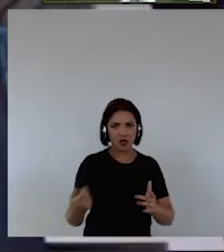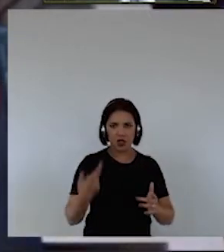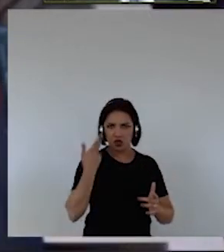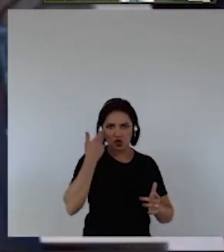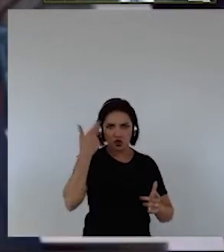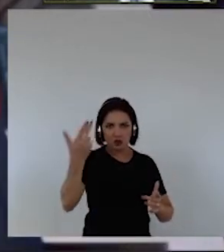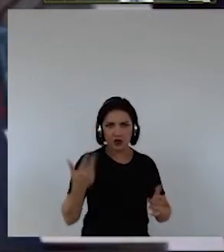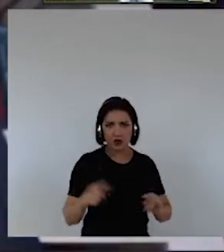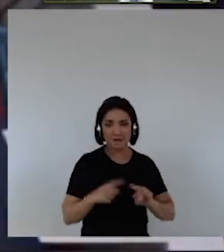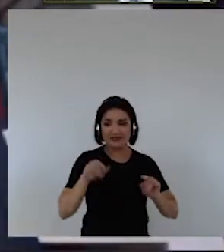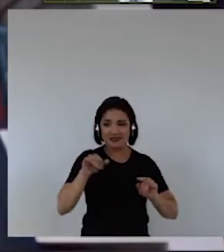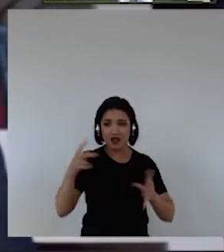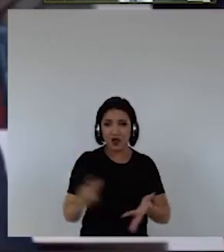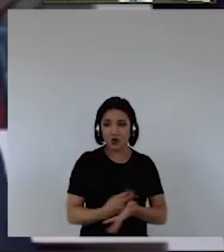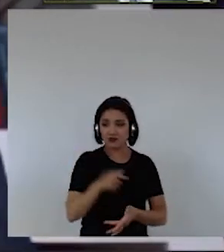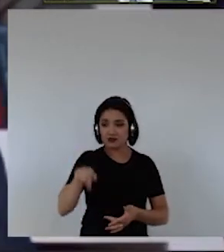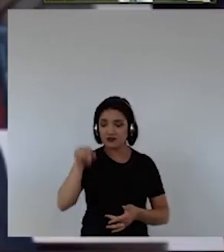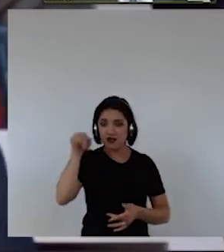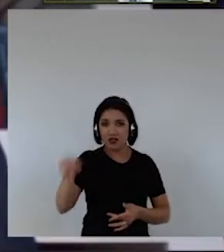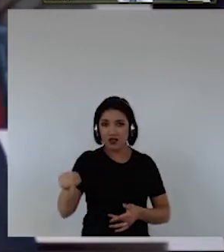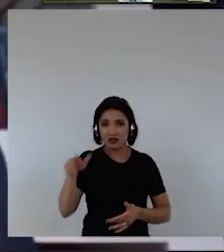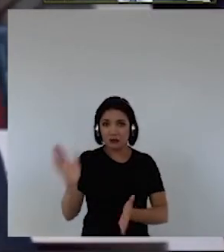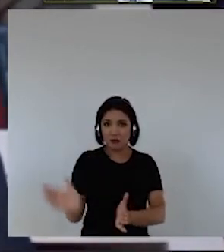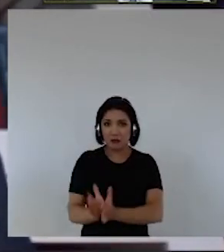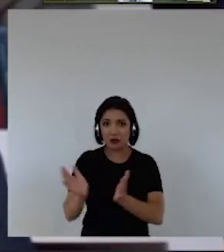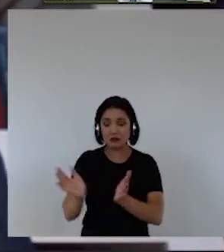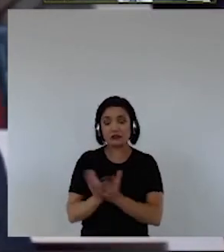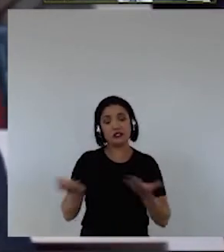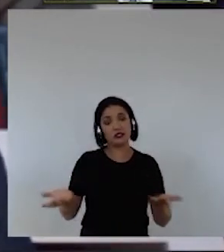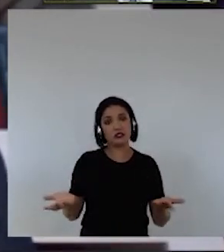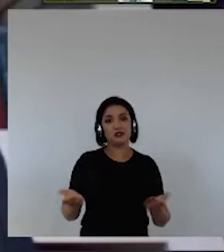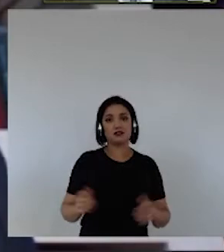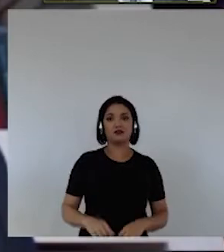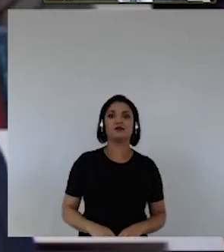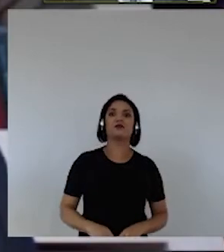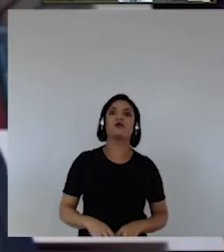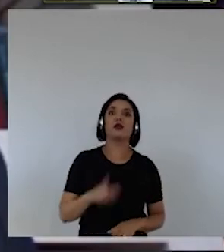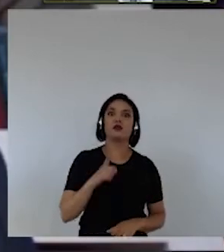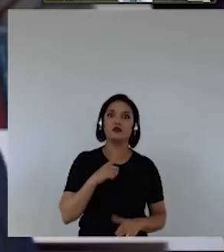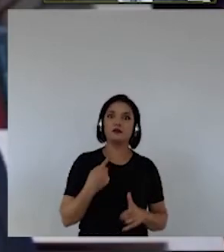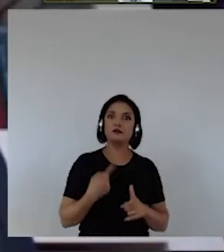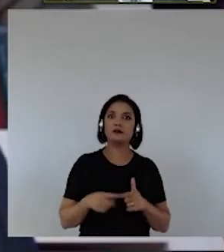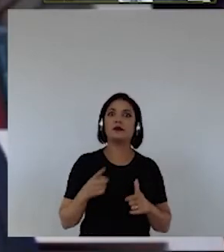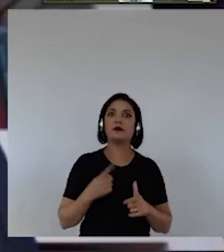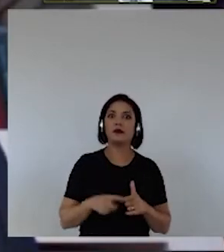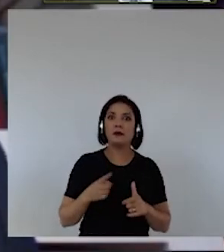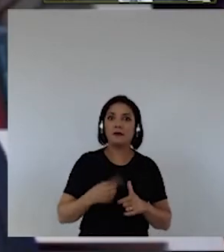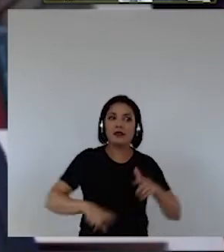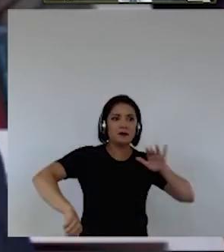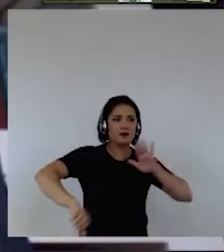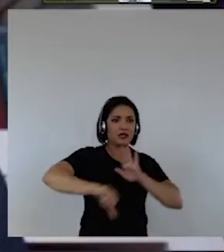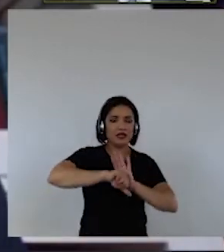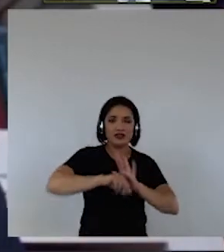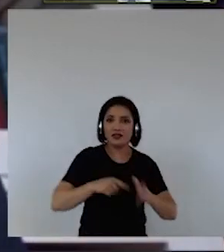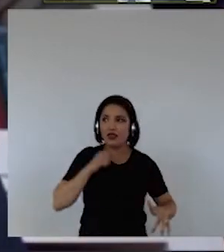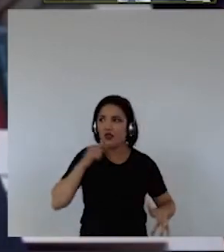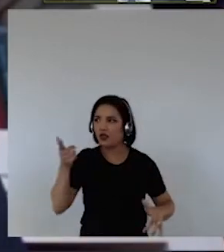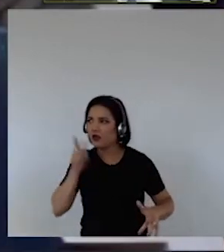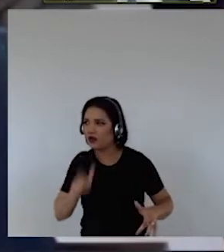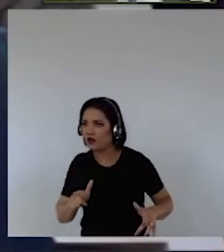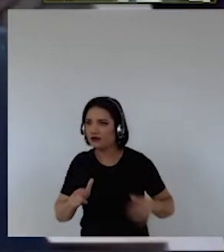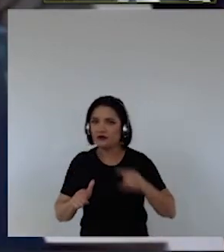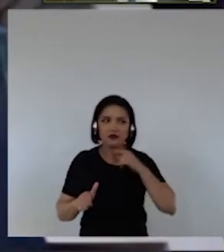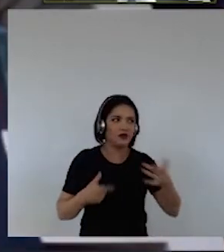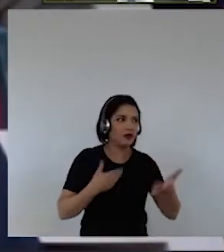nisso nessa crise, né? Eu não vou citar uma certa presidente dizendo que ninguém ganha, ninguém perde, no fundo todos perdem, e